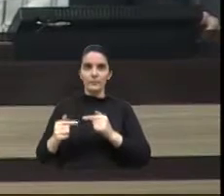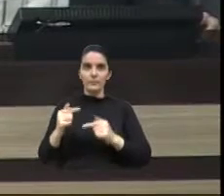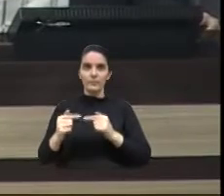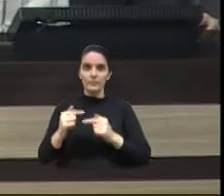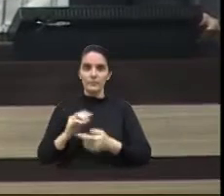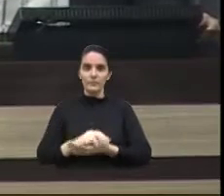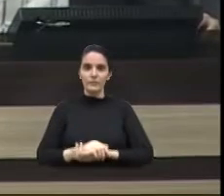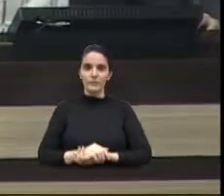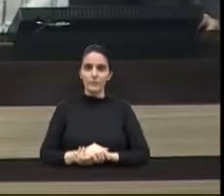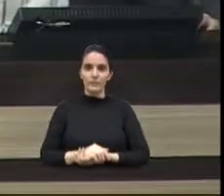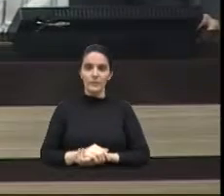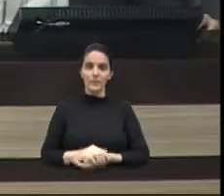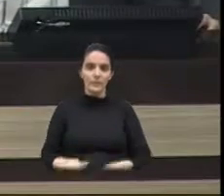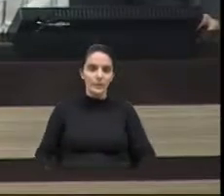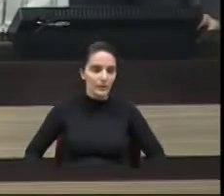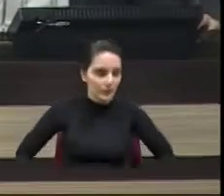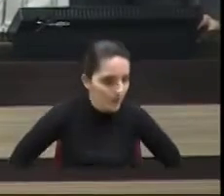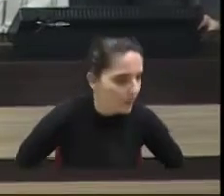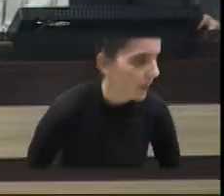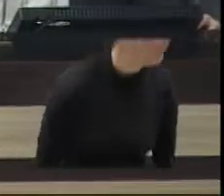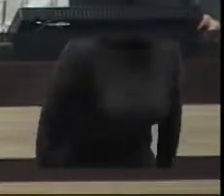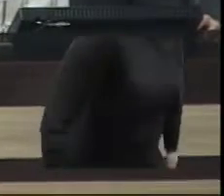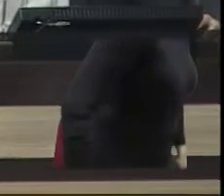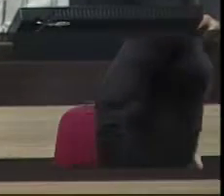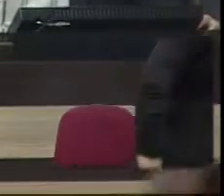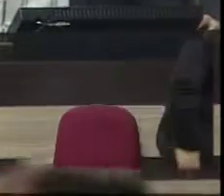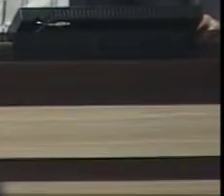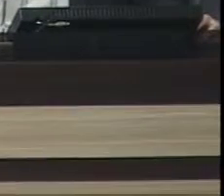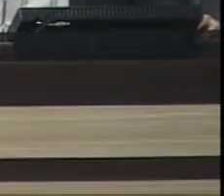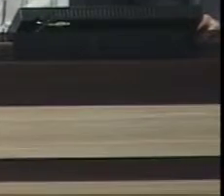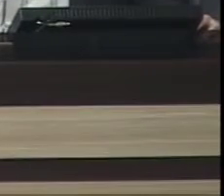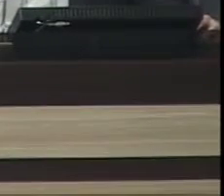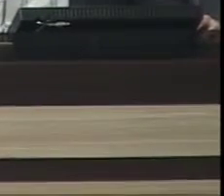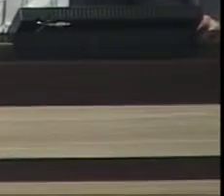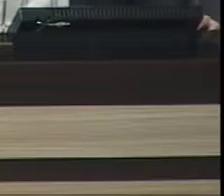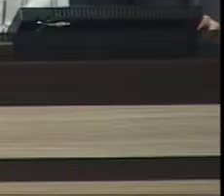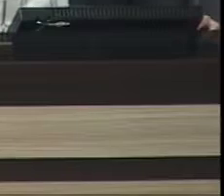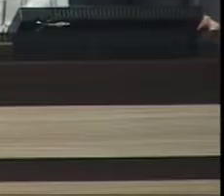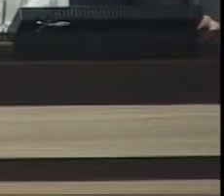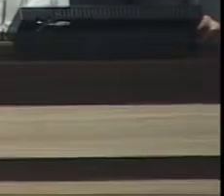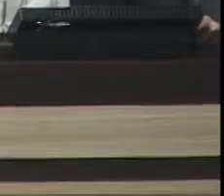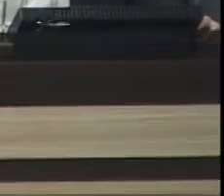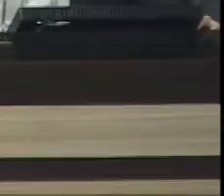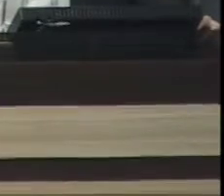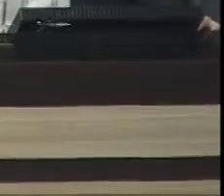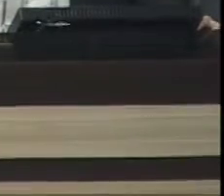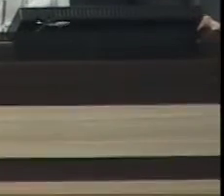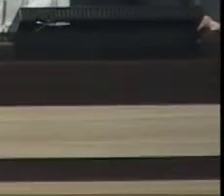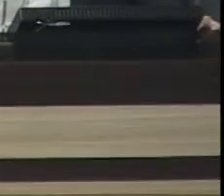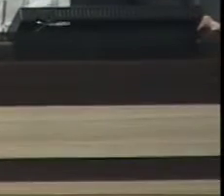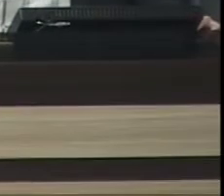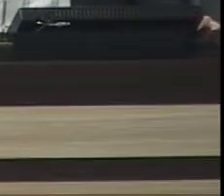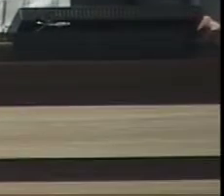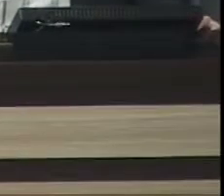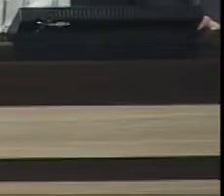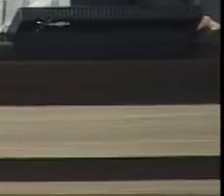Eu quero discutir, presidente. Em cima desse requerimento do transporte, do ônibus e transporte geral. Tá bom.